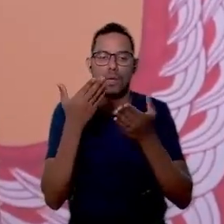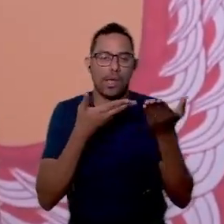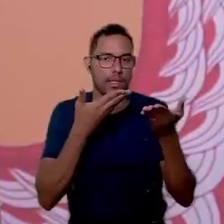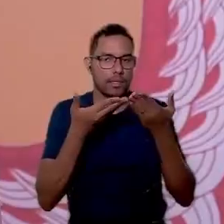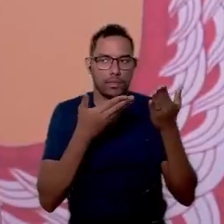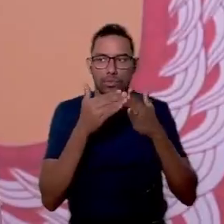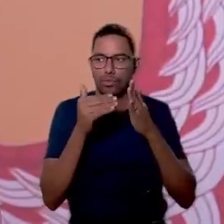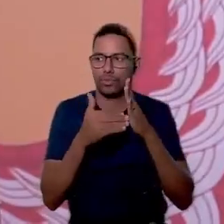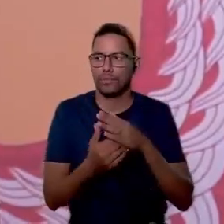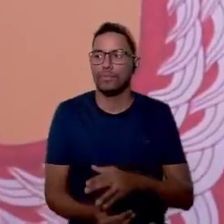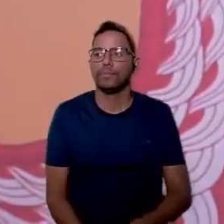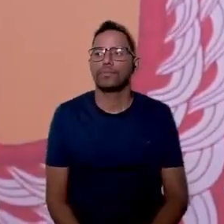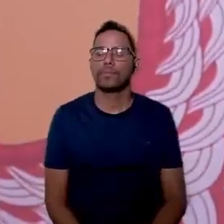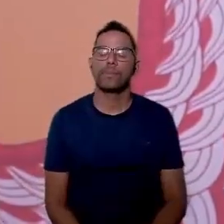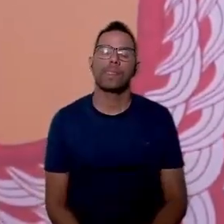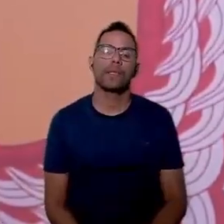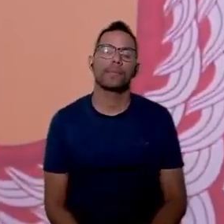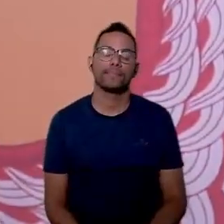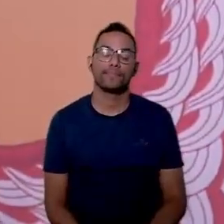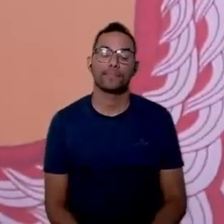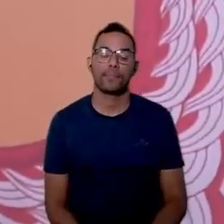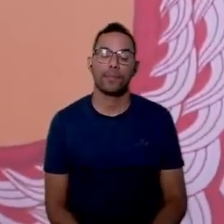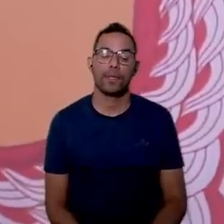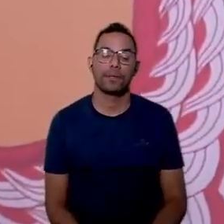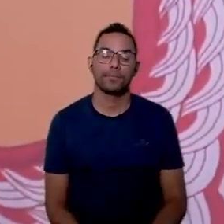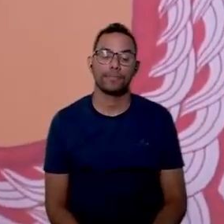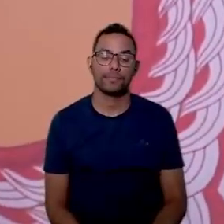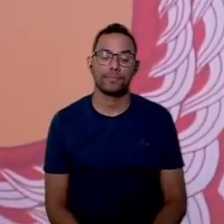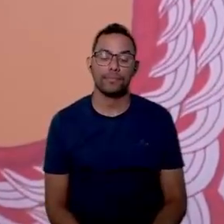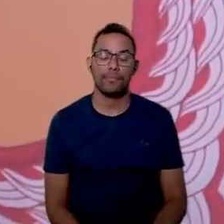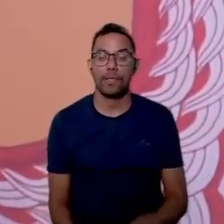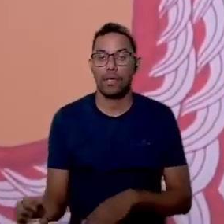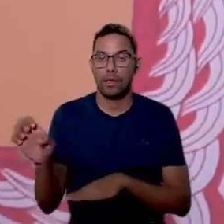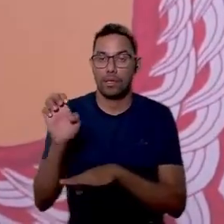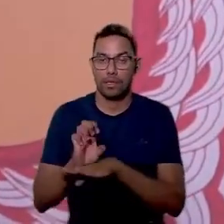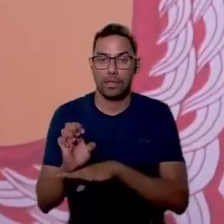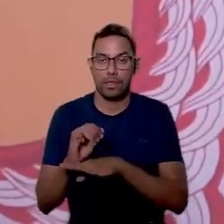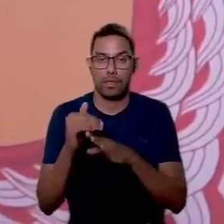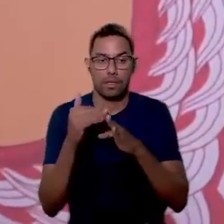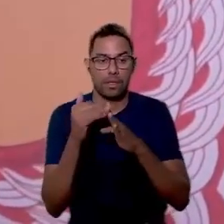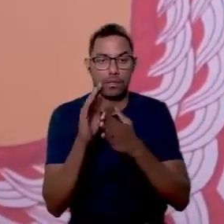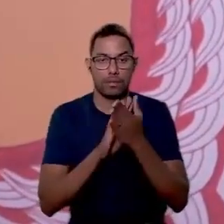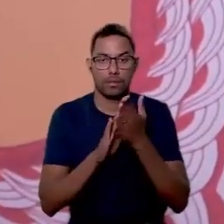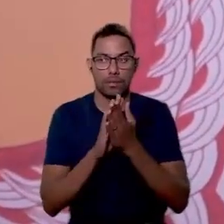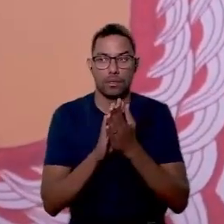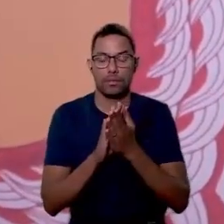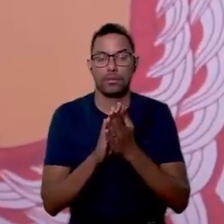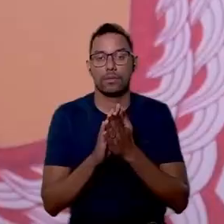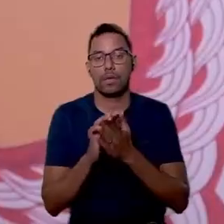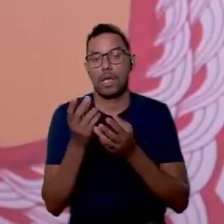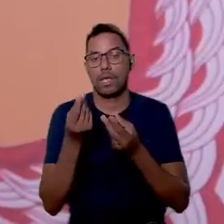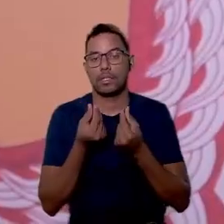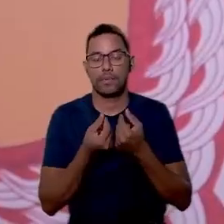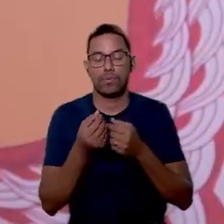estamos fazendo essa ação de indução, hora nenhuma, nenhum estado brasileiro recebeu menos recursos do que recebia no passado. Todos